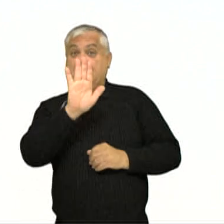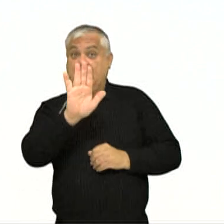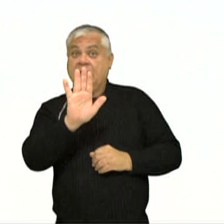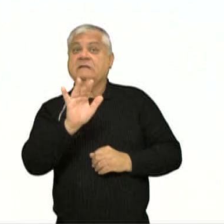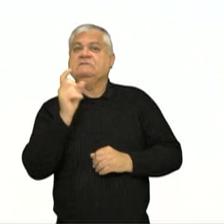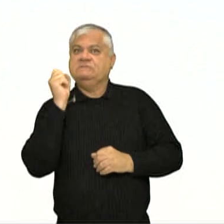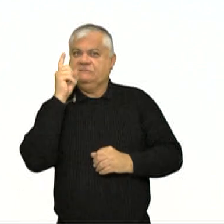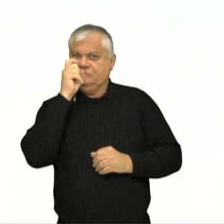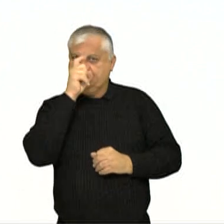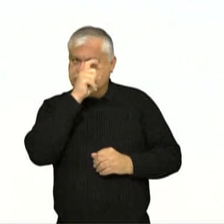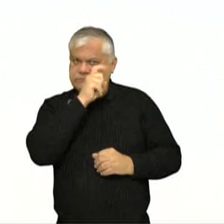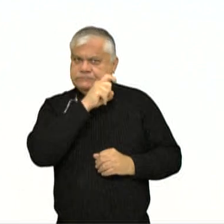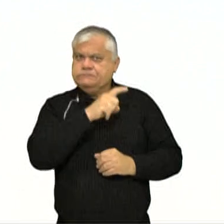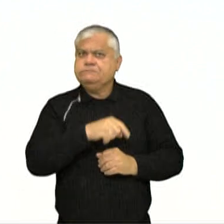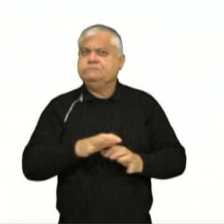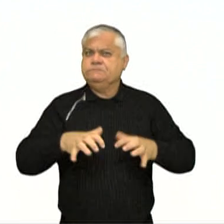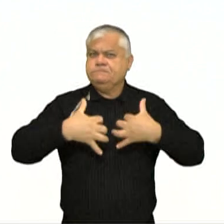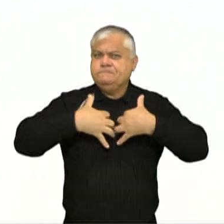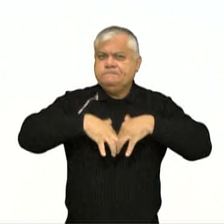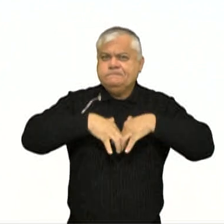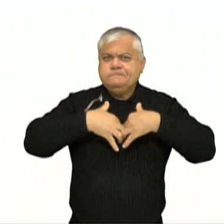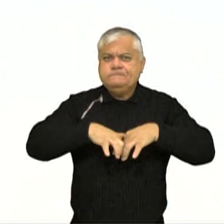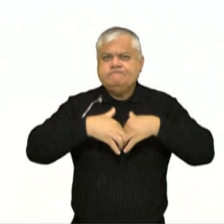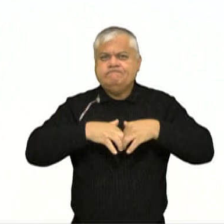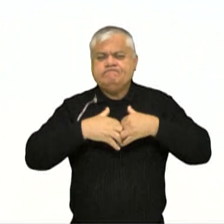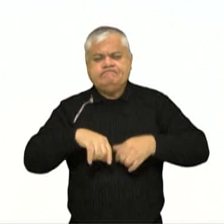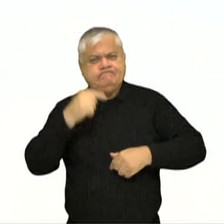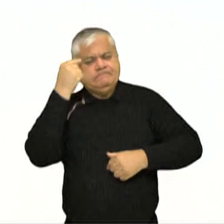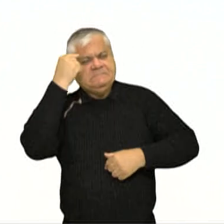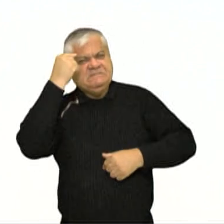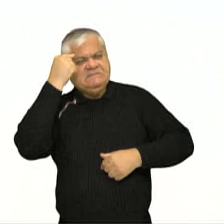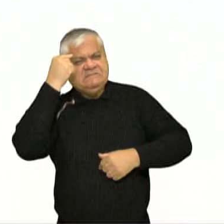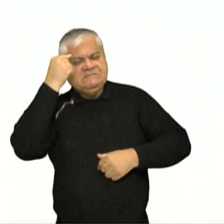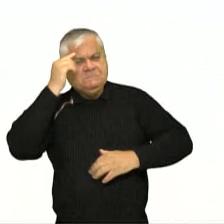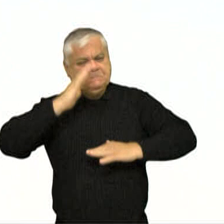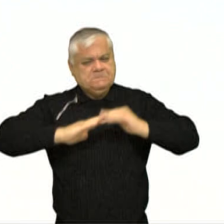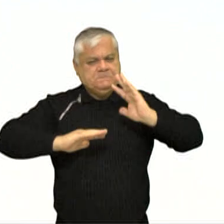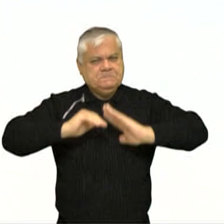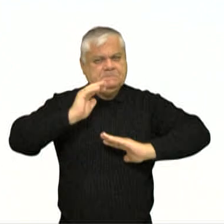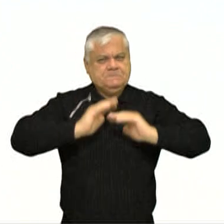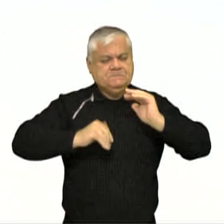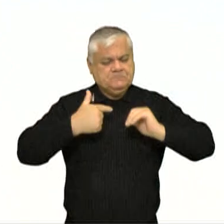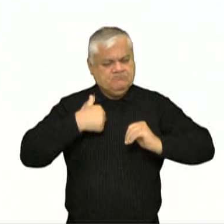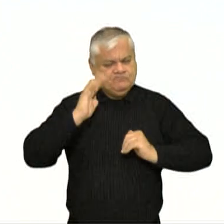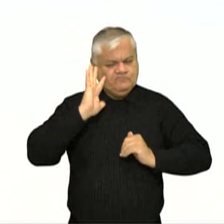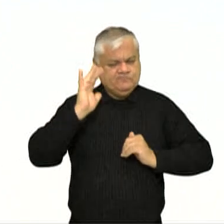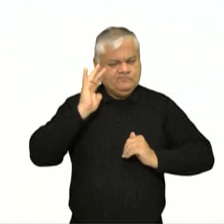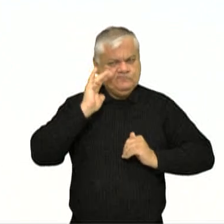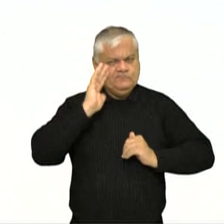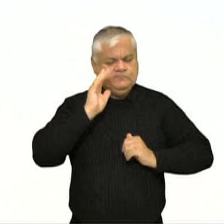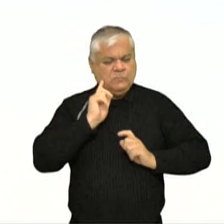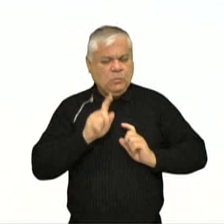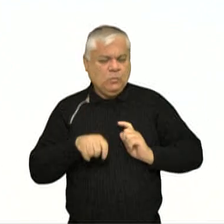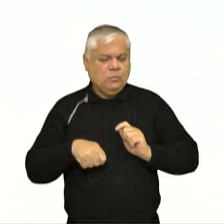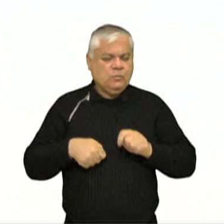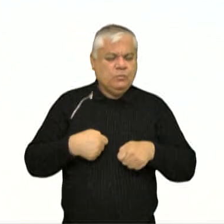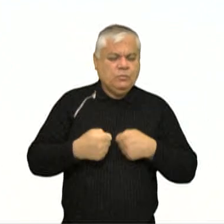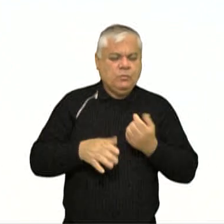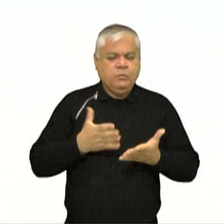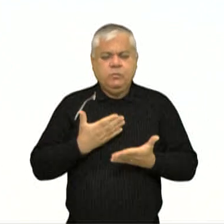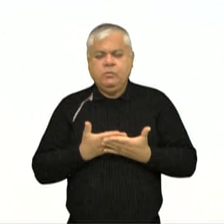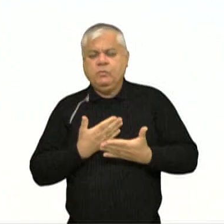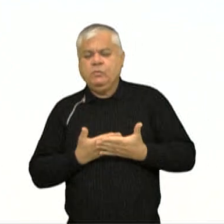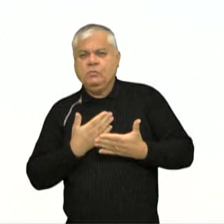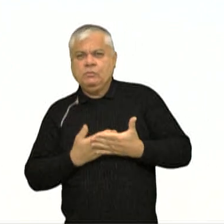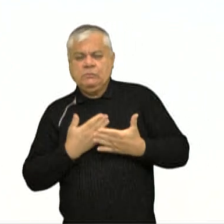mais difícil, porque exige do enxadrista talento, imaginação, conhecimento teórico,